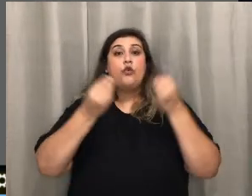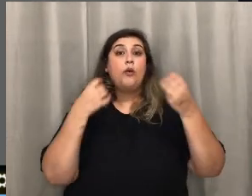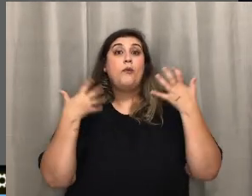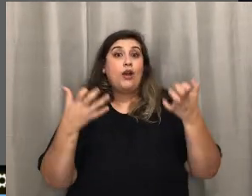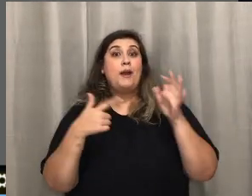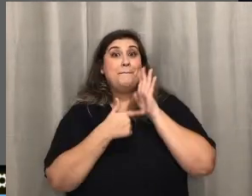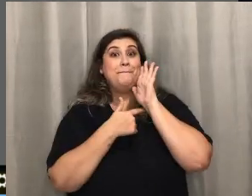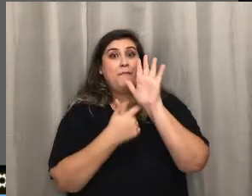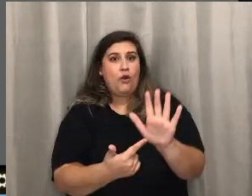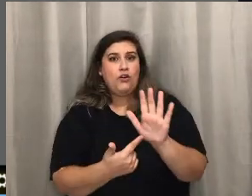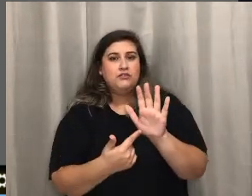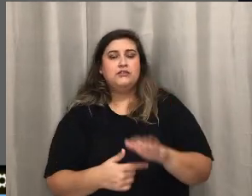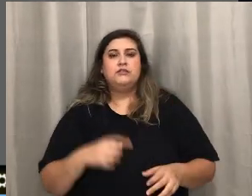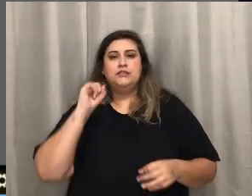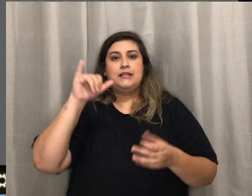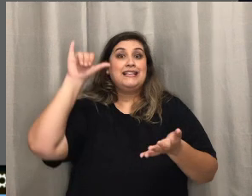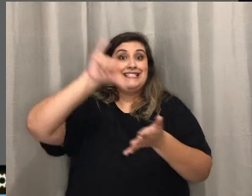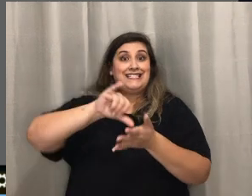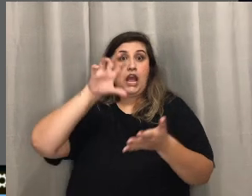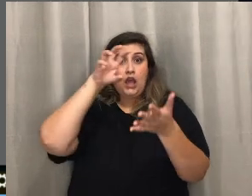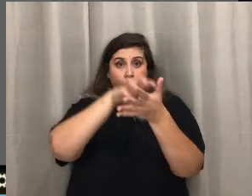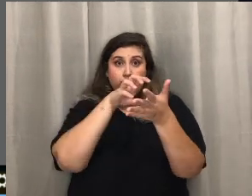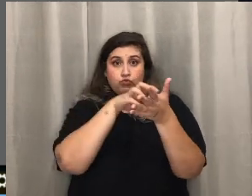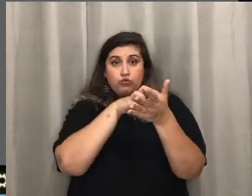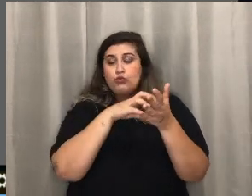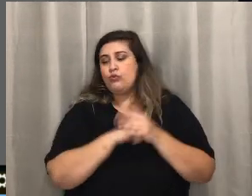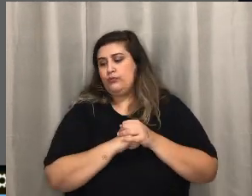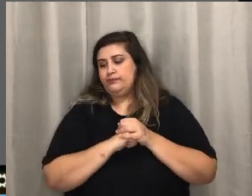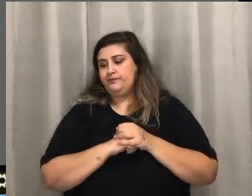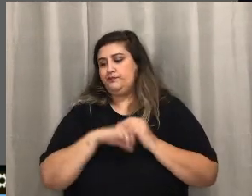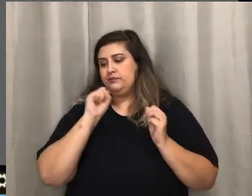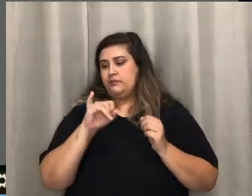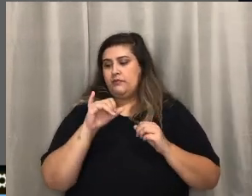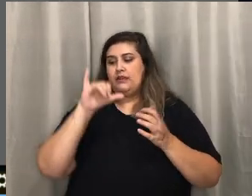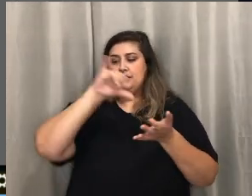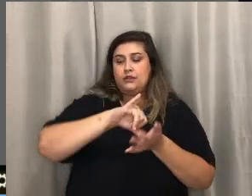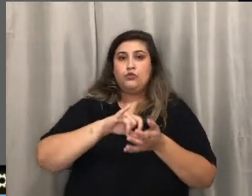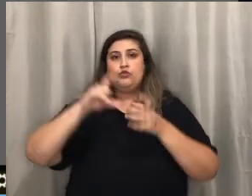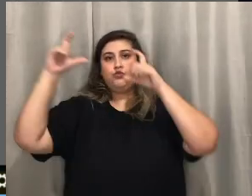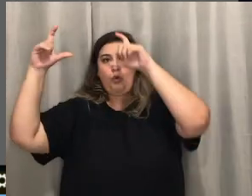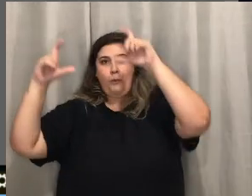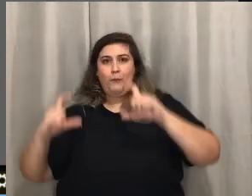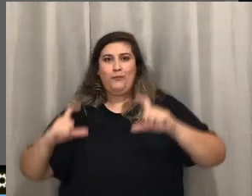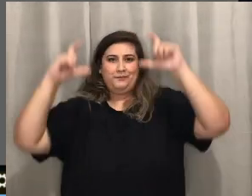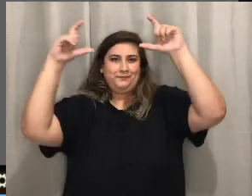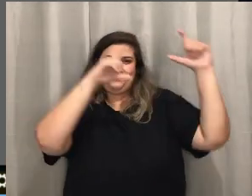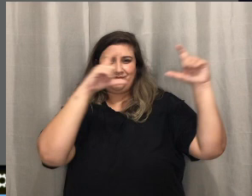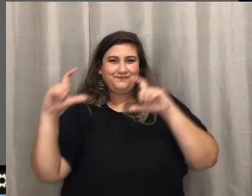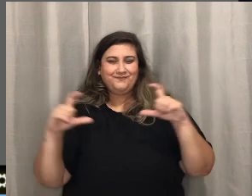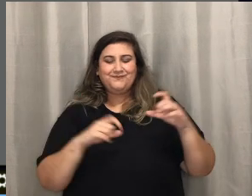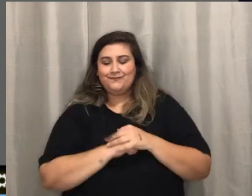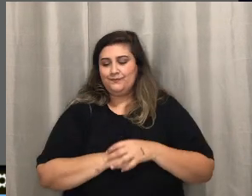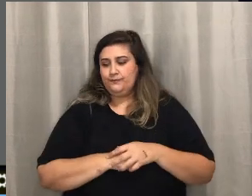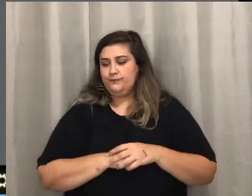quero que apareça esse alinhamento, se é no centro, por exemplo, aqui eu vou clicar no centro, se é no topo, eu clico aqui no topo.